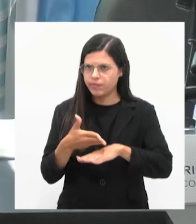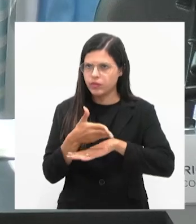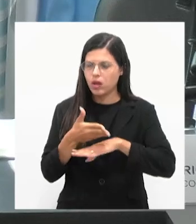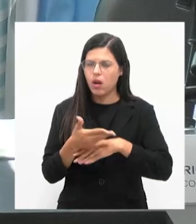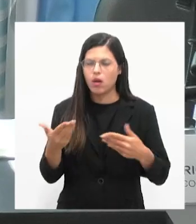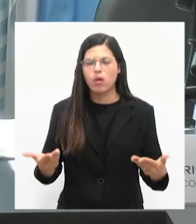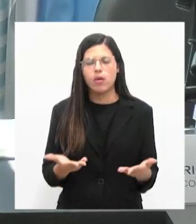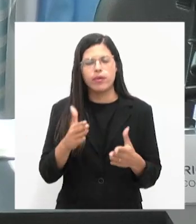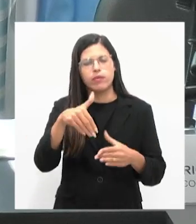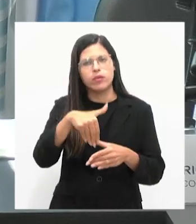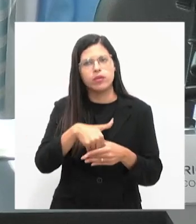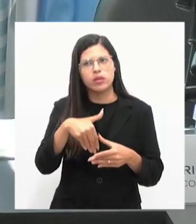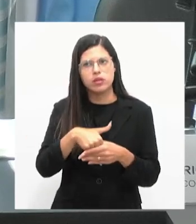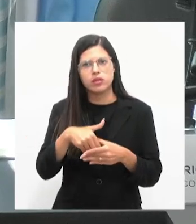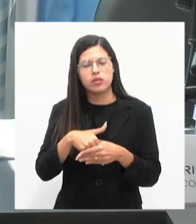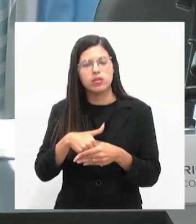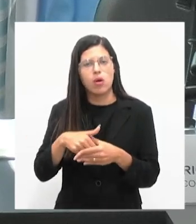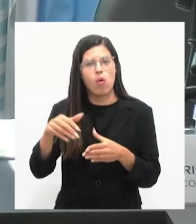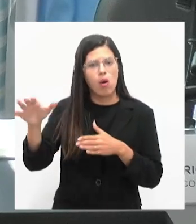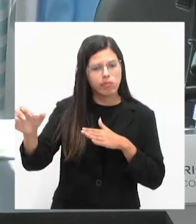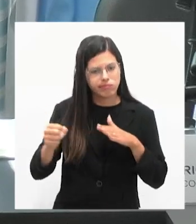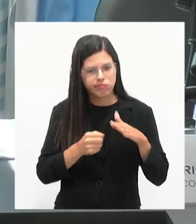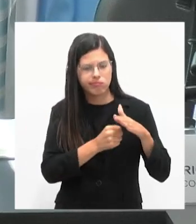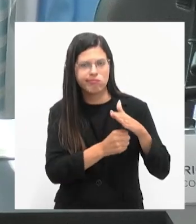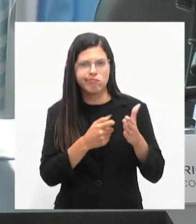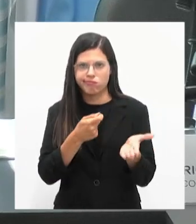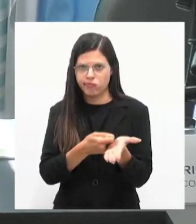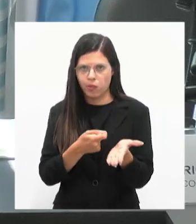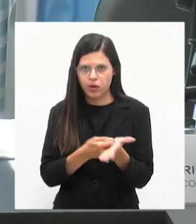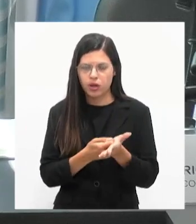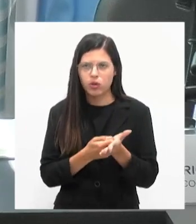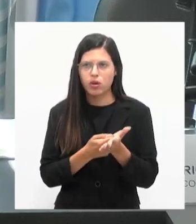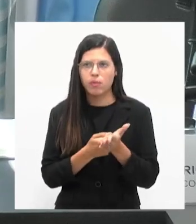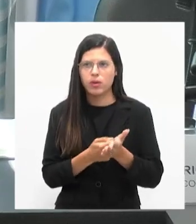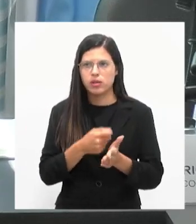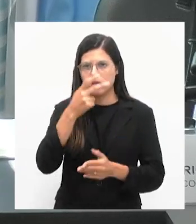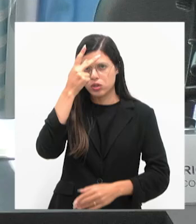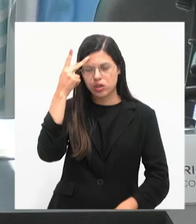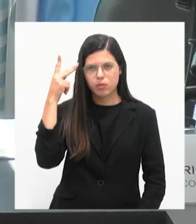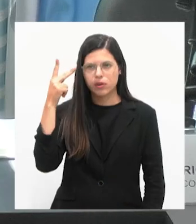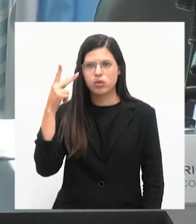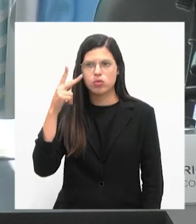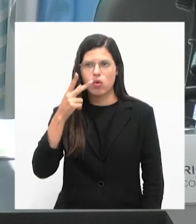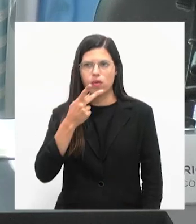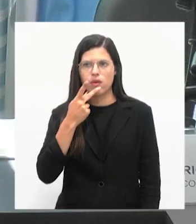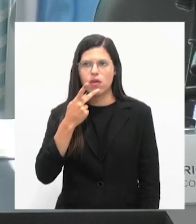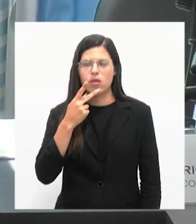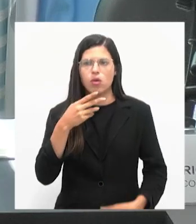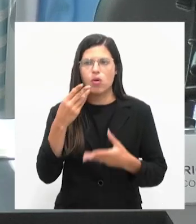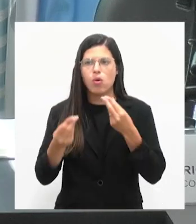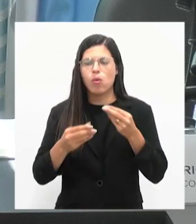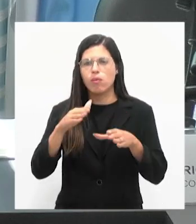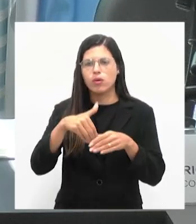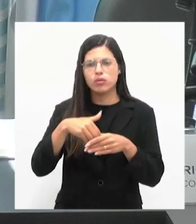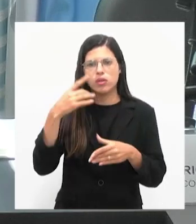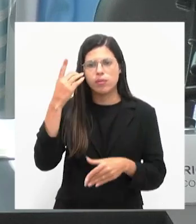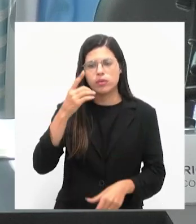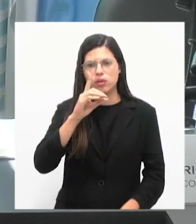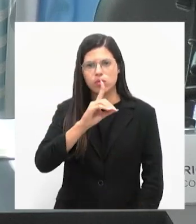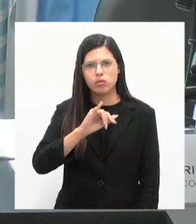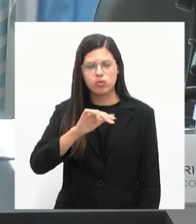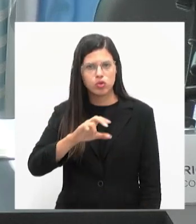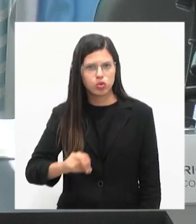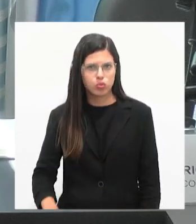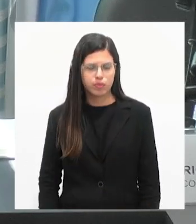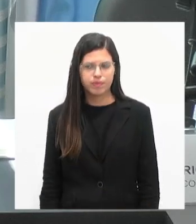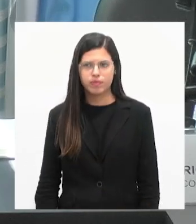votação a convocação por condição coercitiva dessas pessoas que foram aqui citadas. Como vota o deputado Marcelo Dino?